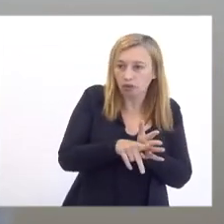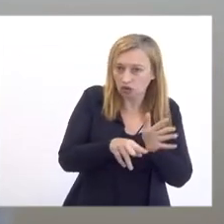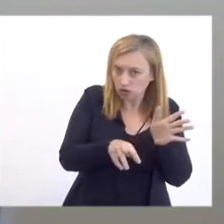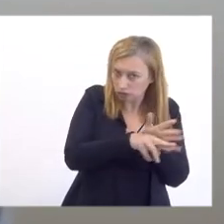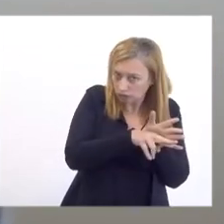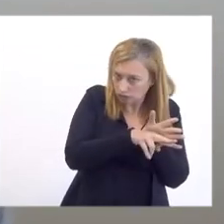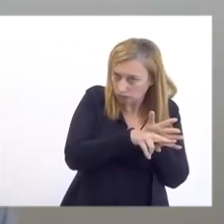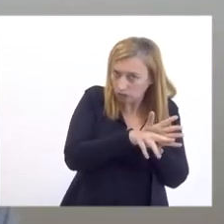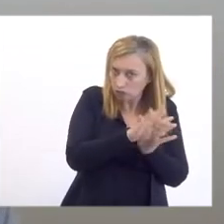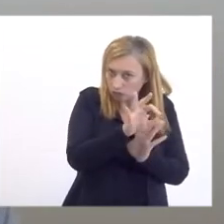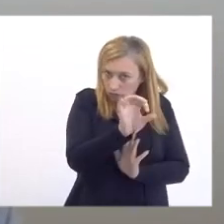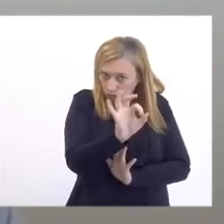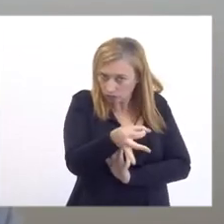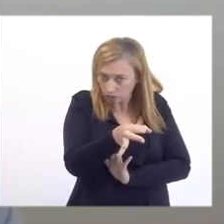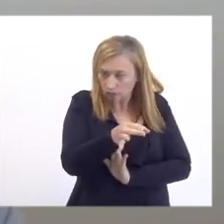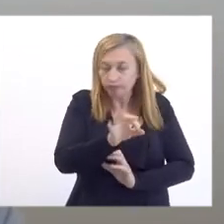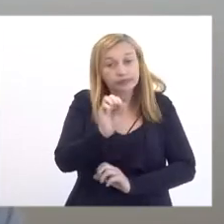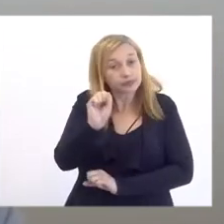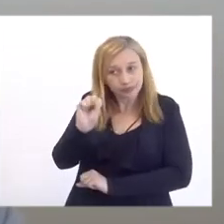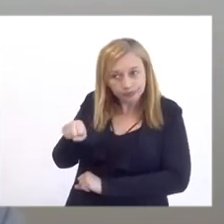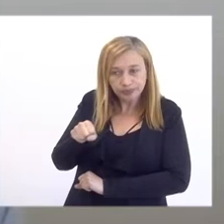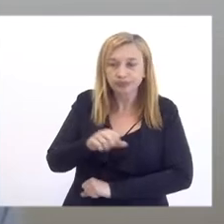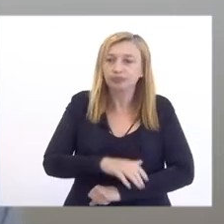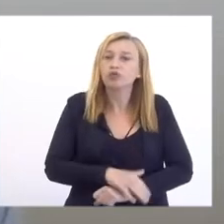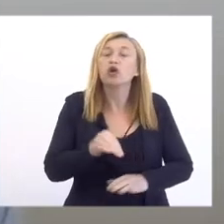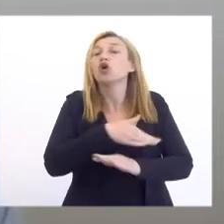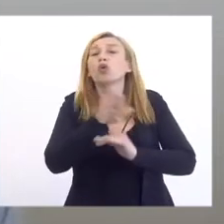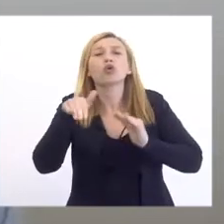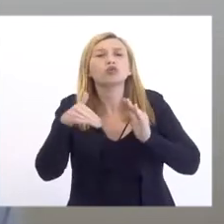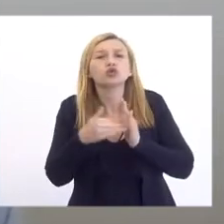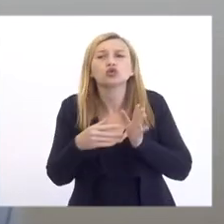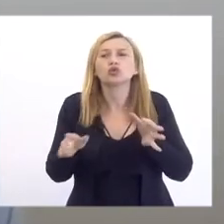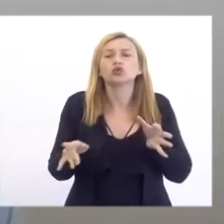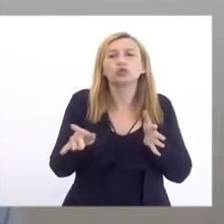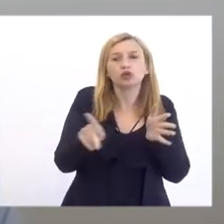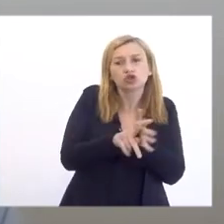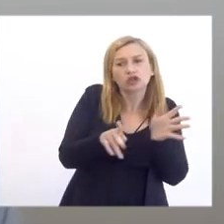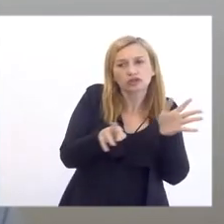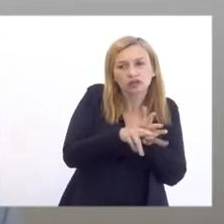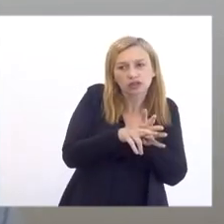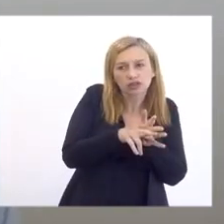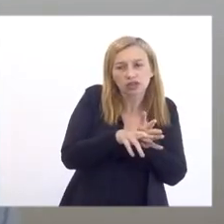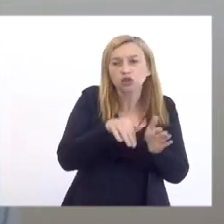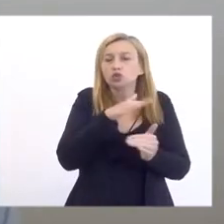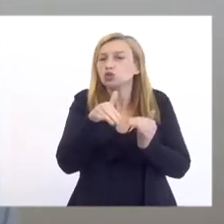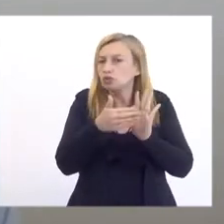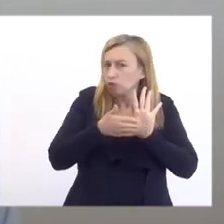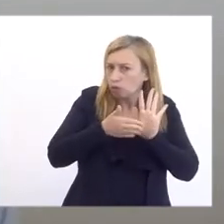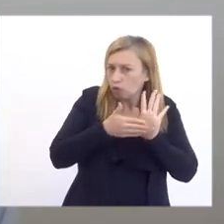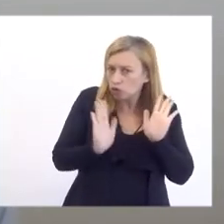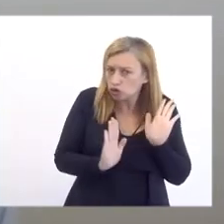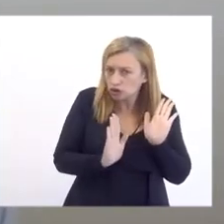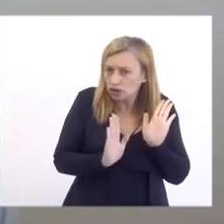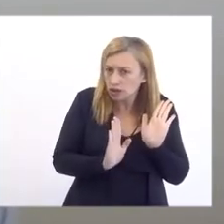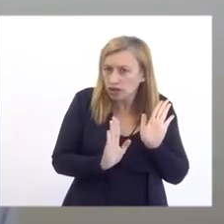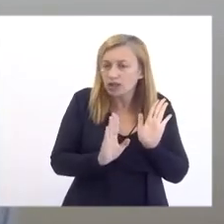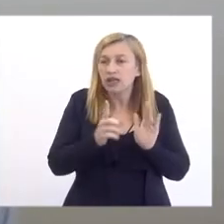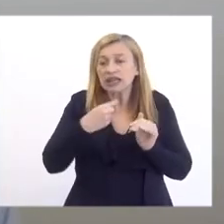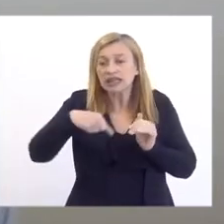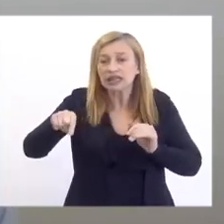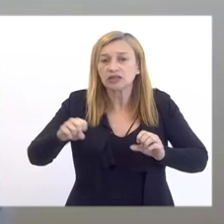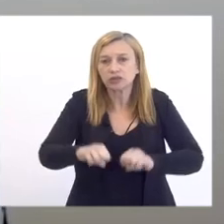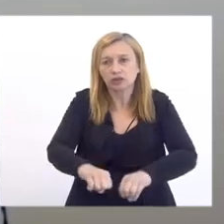um projeto de resolução. Isso. Como todo projeto de resolução, como toda propositura, ele indo a